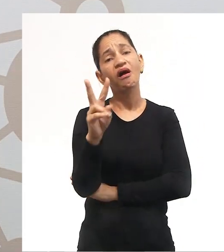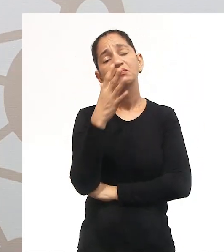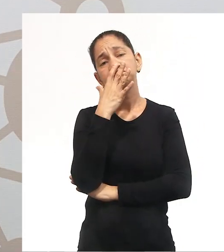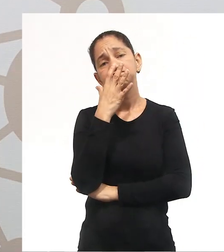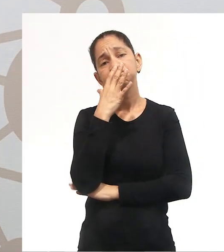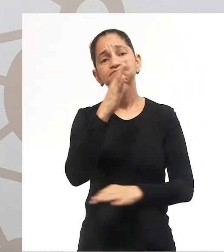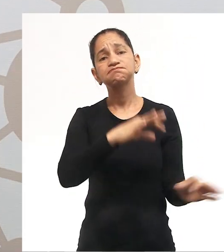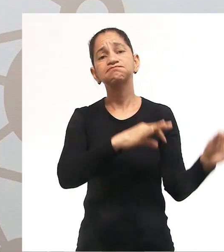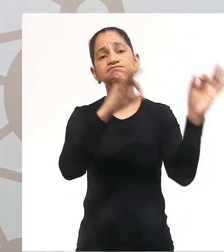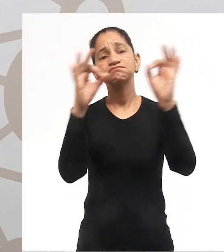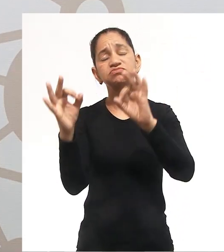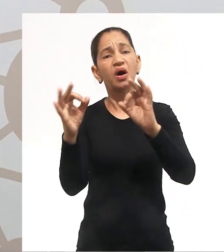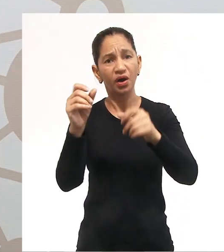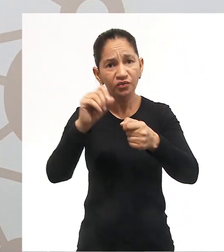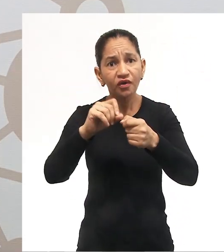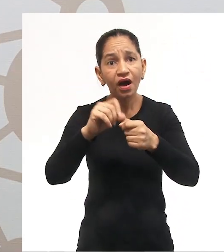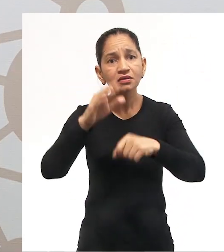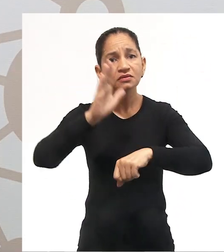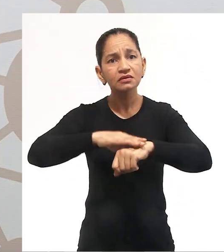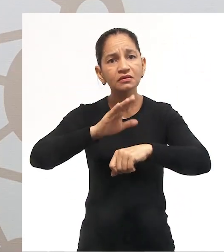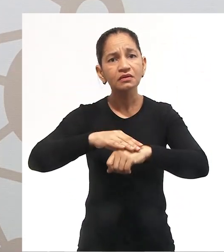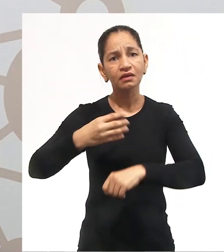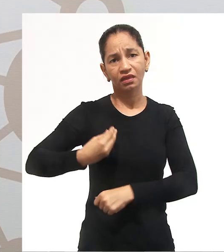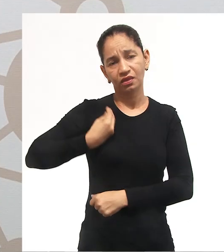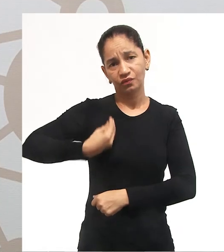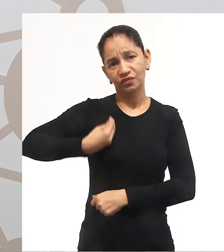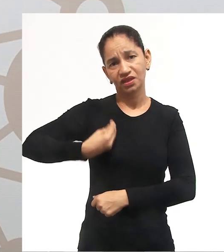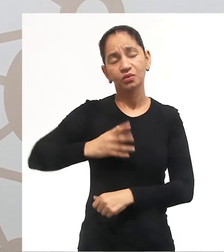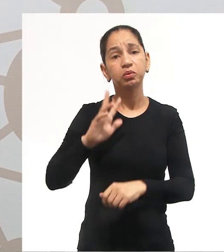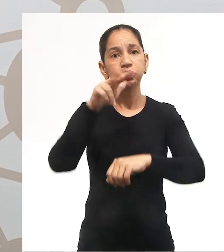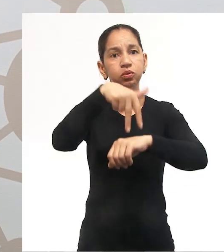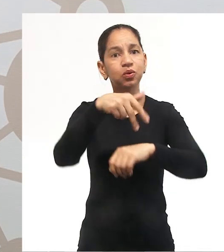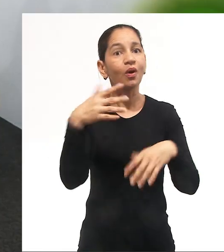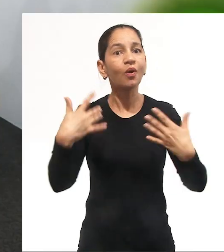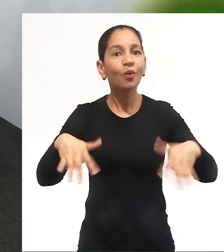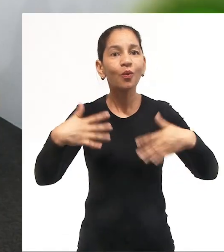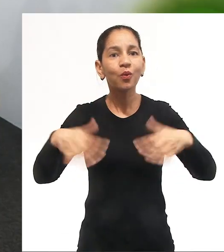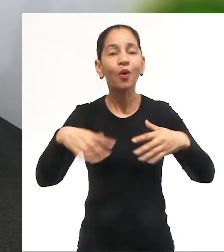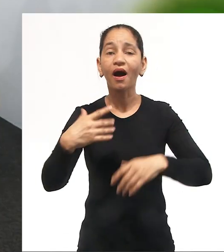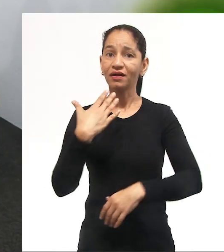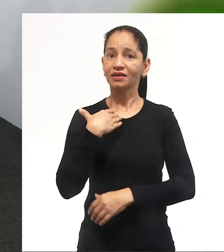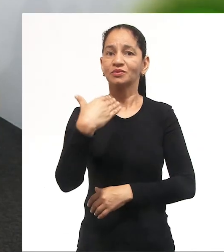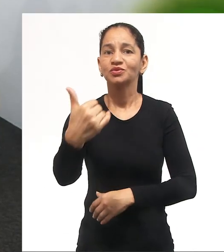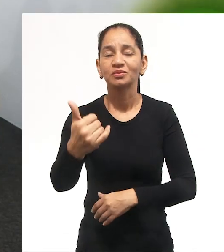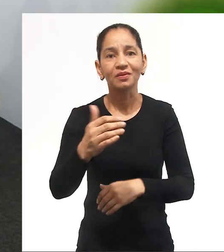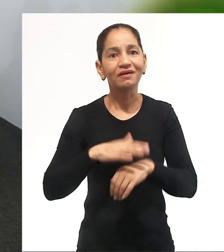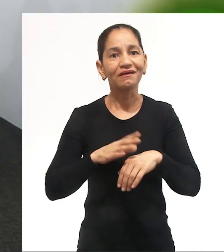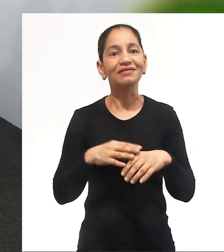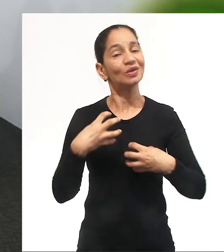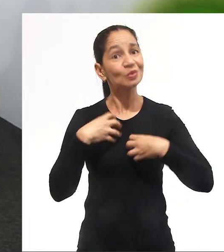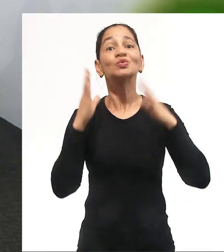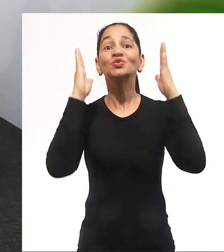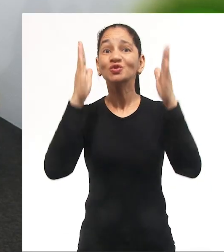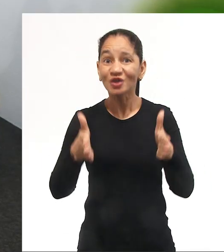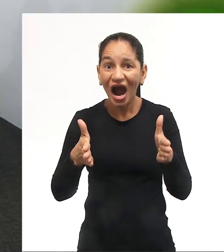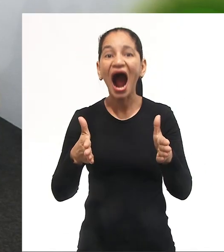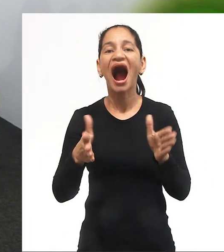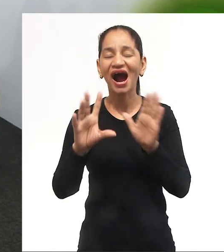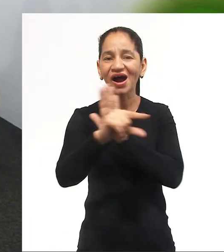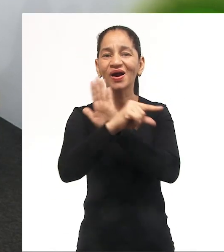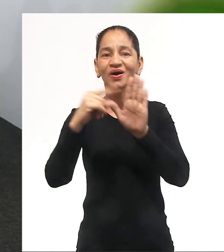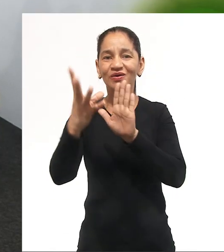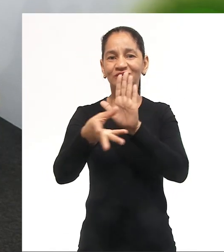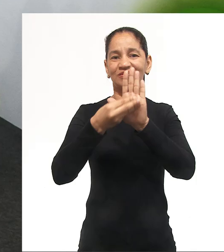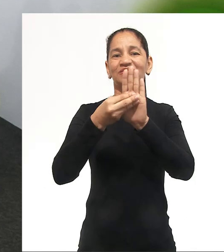vai entender, ele vai falar, nossa, eu faço isso sempre. Eu vou aqui comentar, porque ela está me chamando para comentar se eu já participei, então